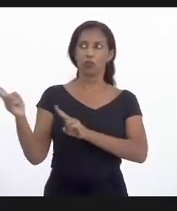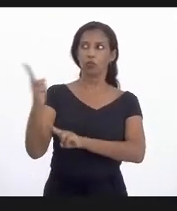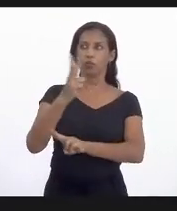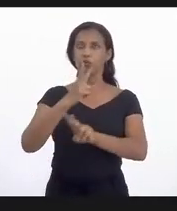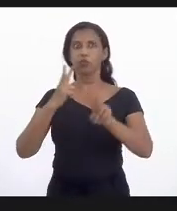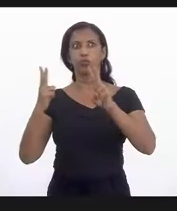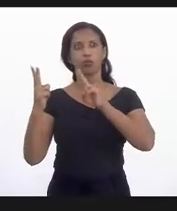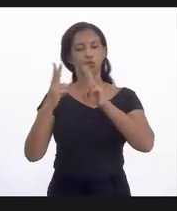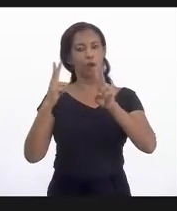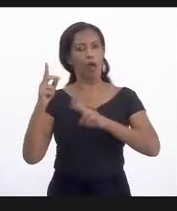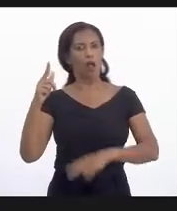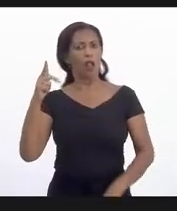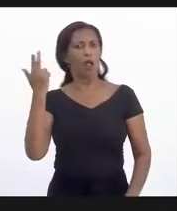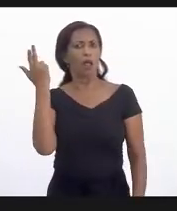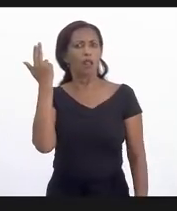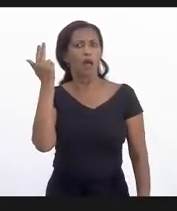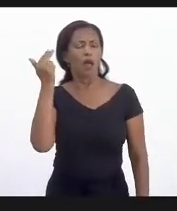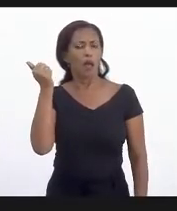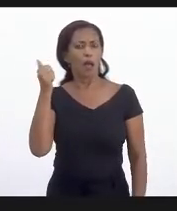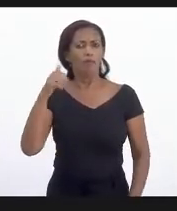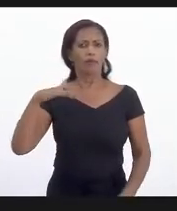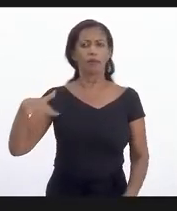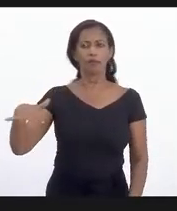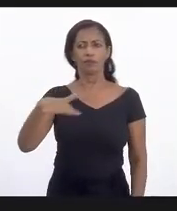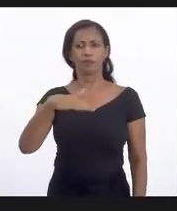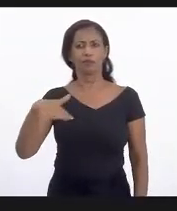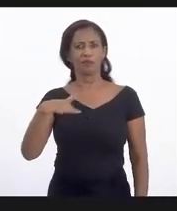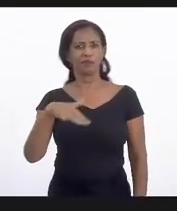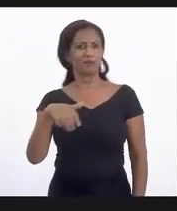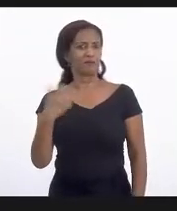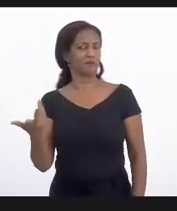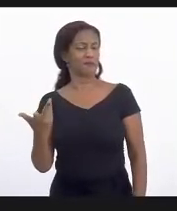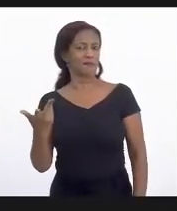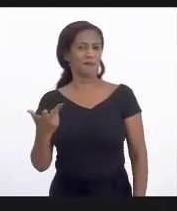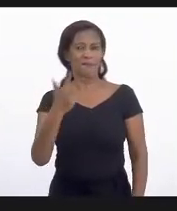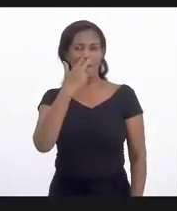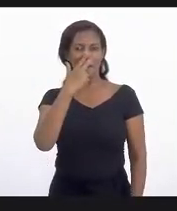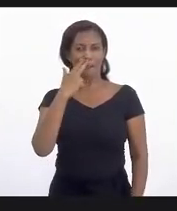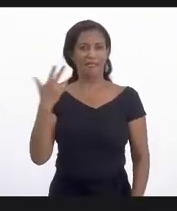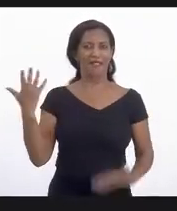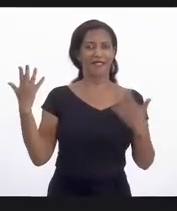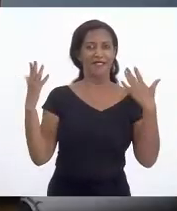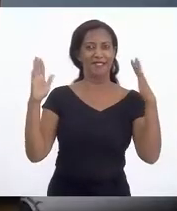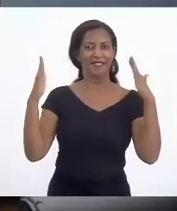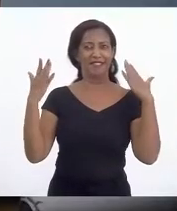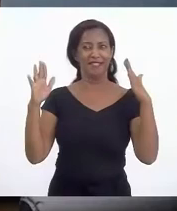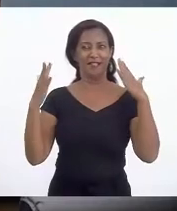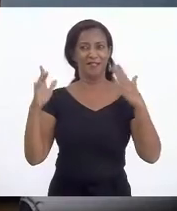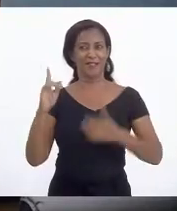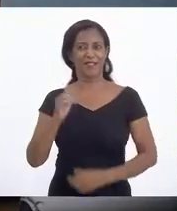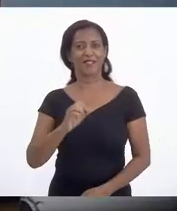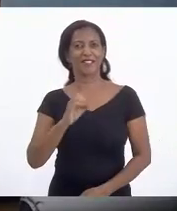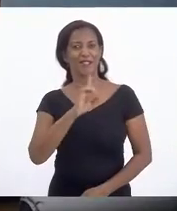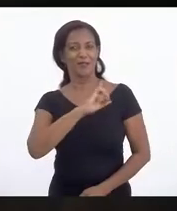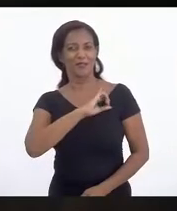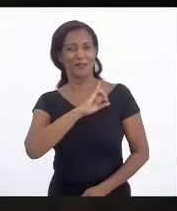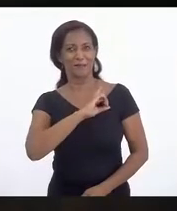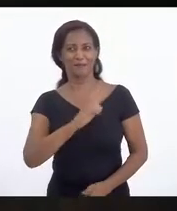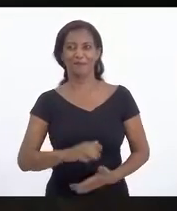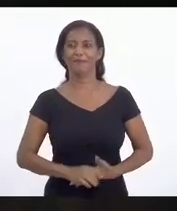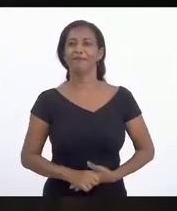destruiu tudo. Ademais, saudações vascaínas aí para a deputada Marta Rocha. Obrigada, deputada